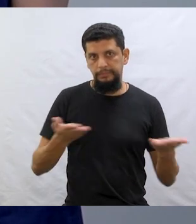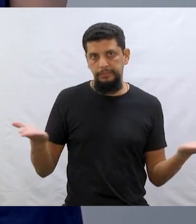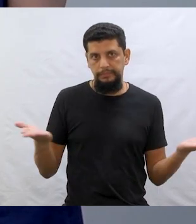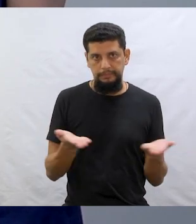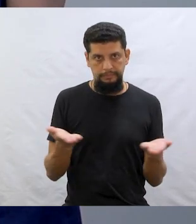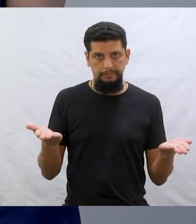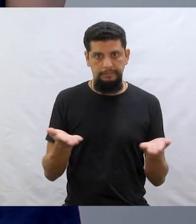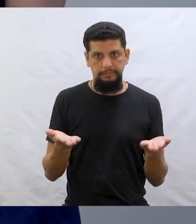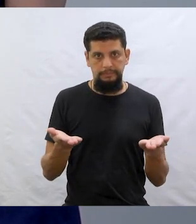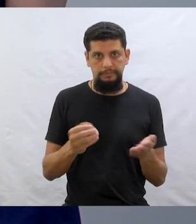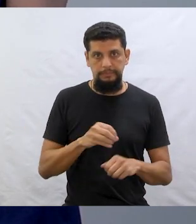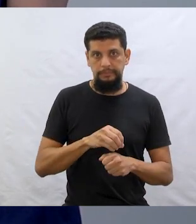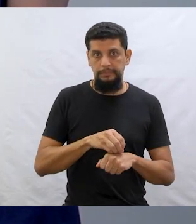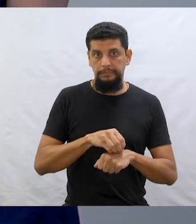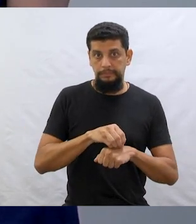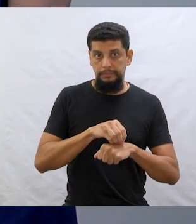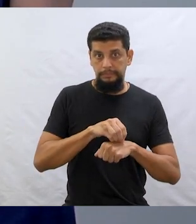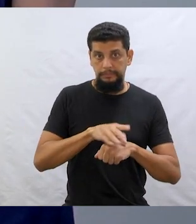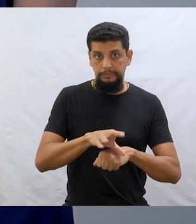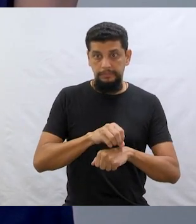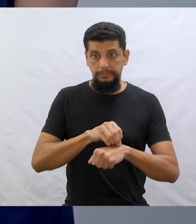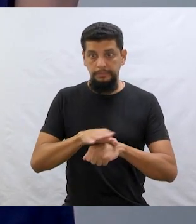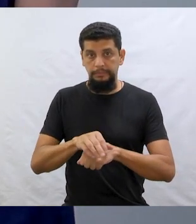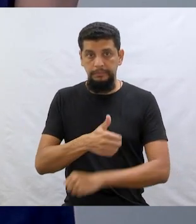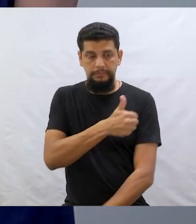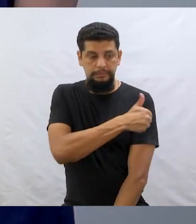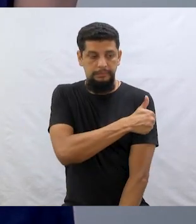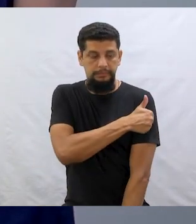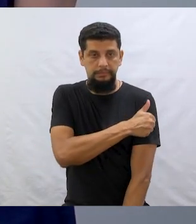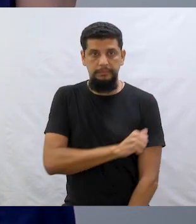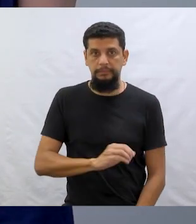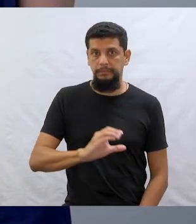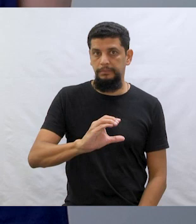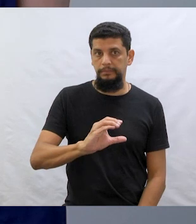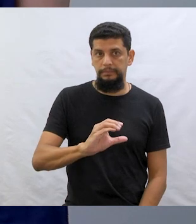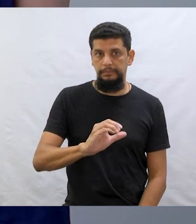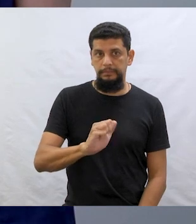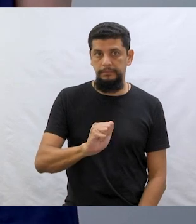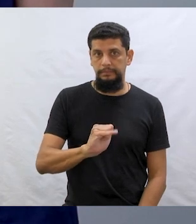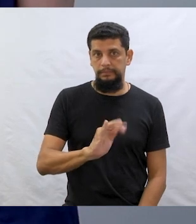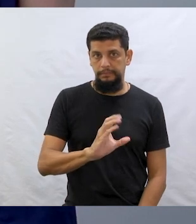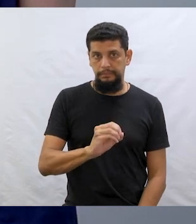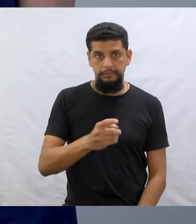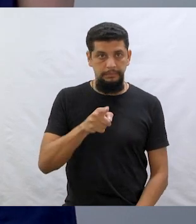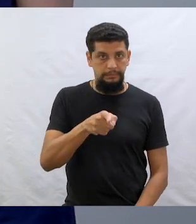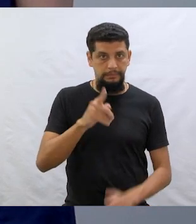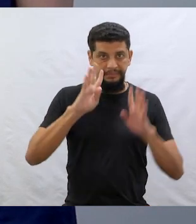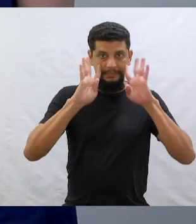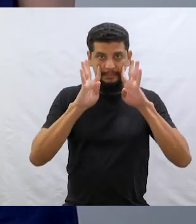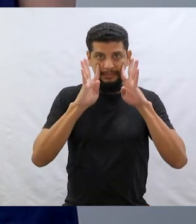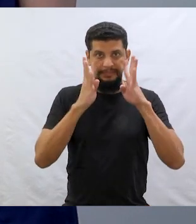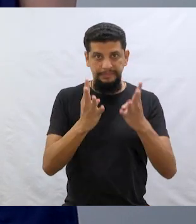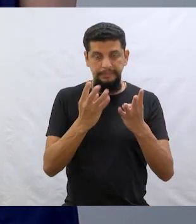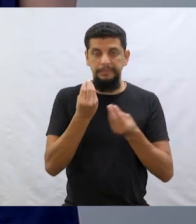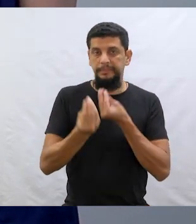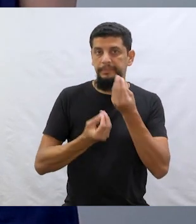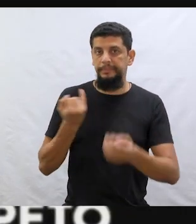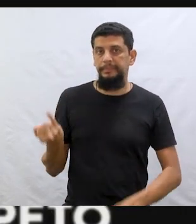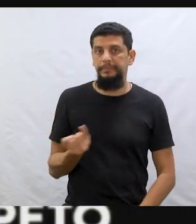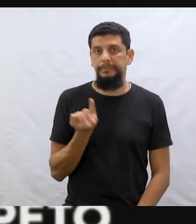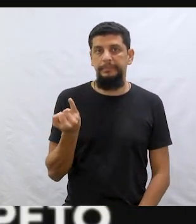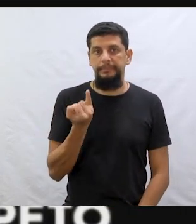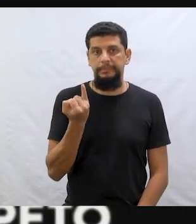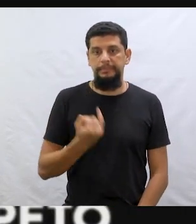Então, agora, a dica, vamos para a dica do Caio. Prestem atenção, é